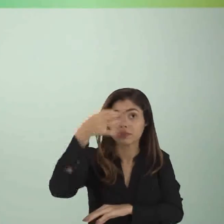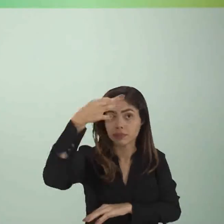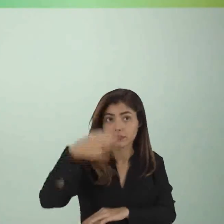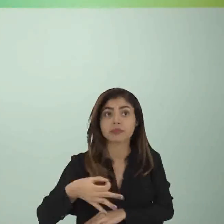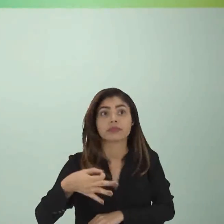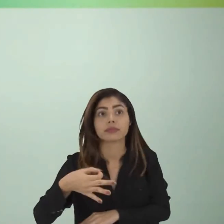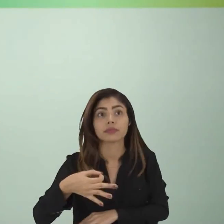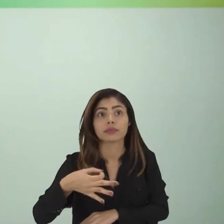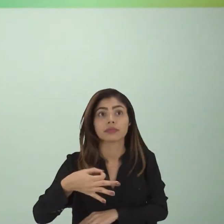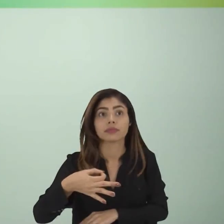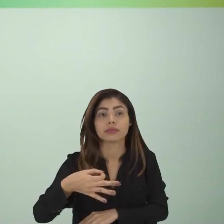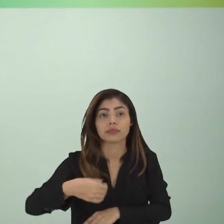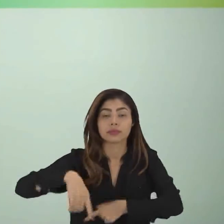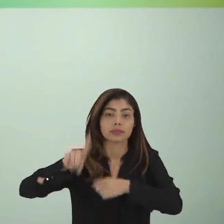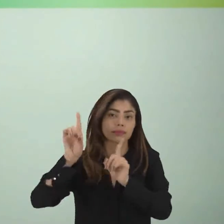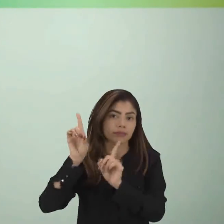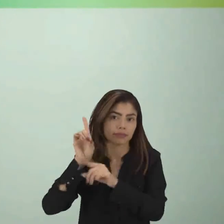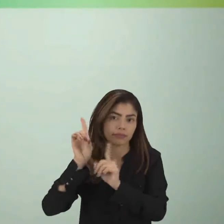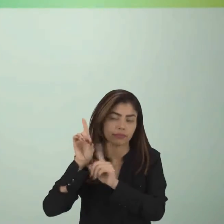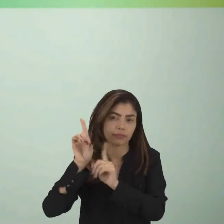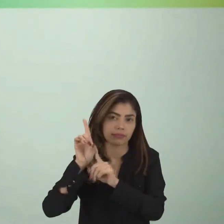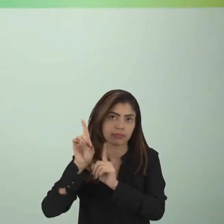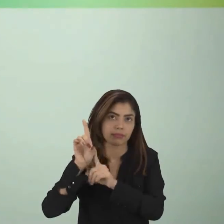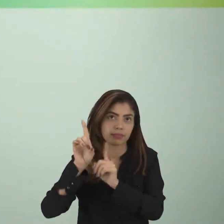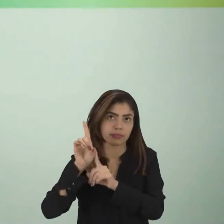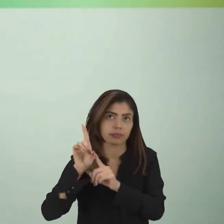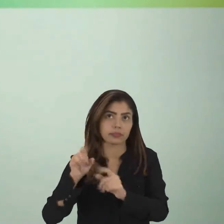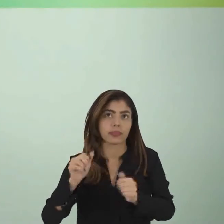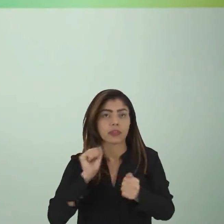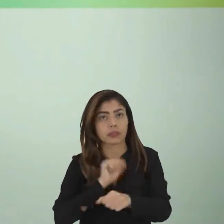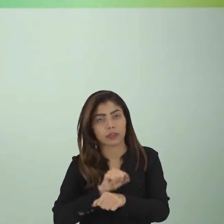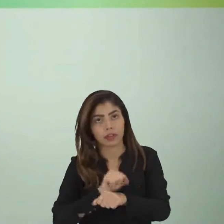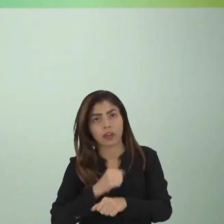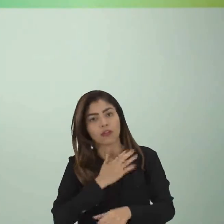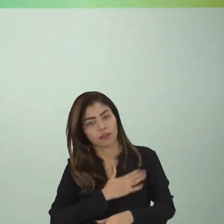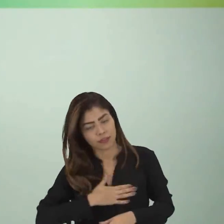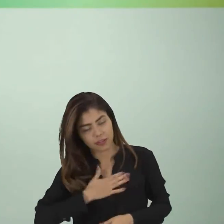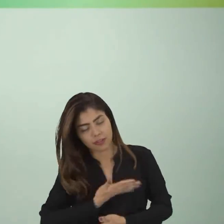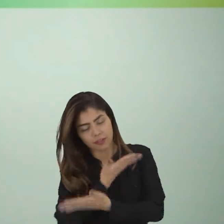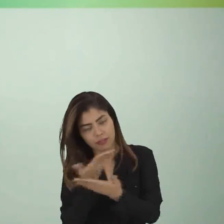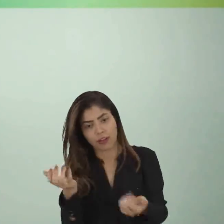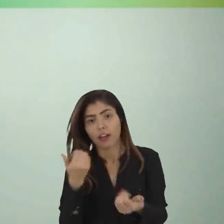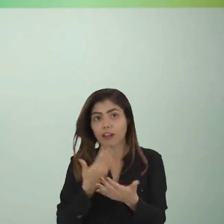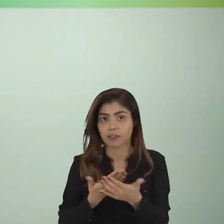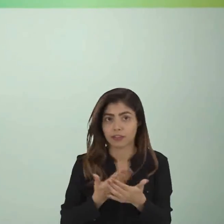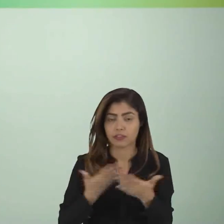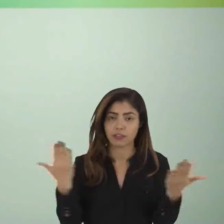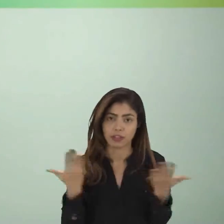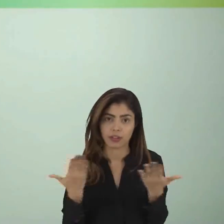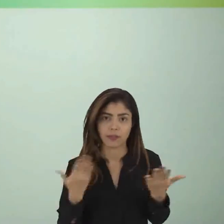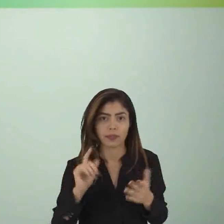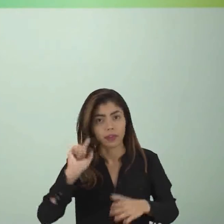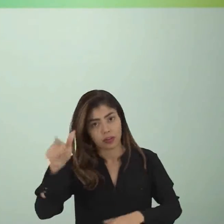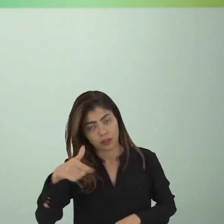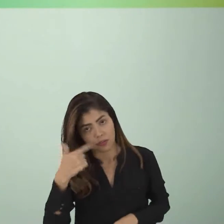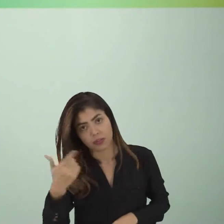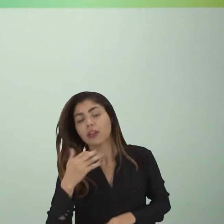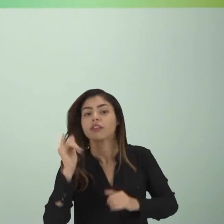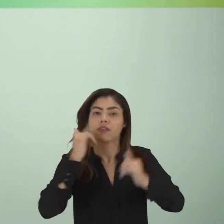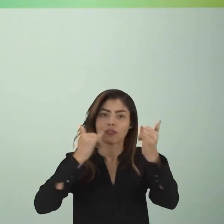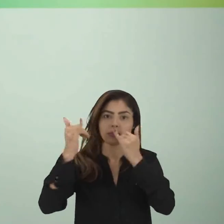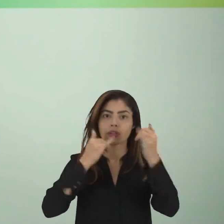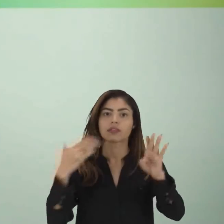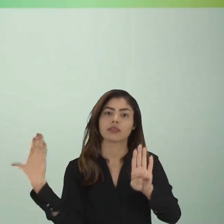informações, acessem a plataforma Eduque, ok? Assista essa aula e as demais e fiquem atentos, porque dentro da plataforma a gente vai lançar